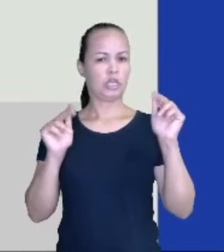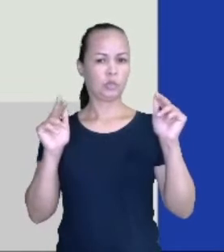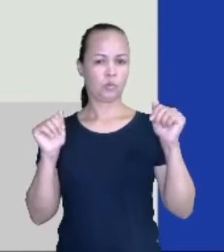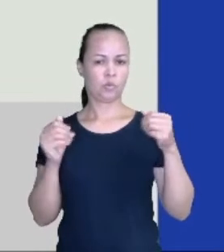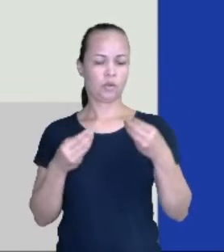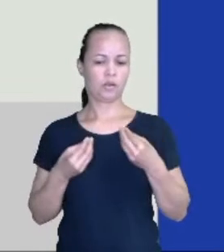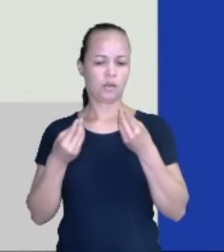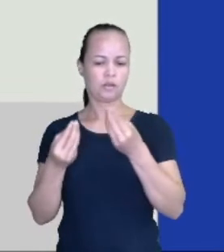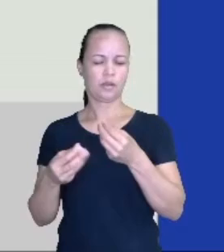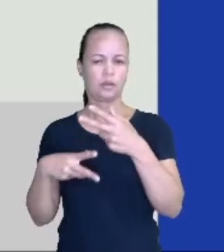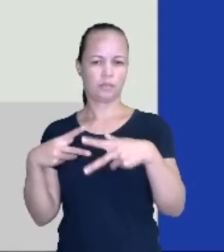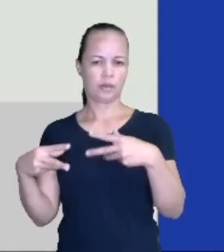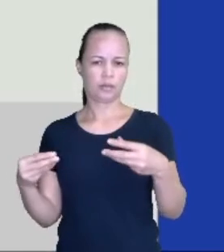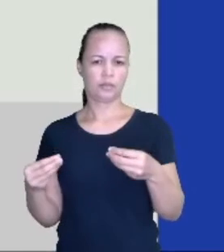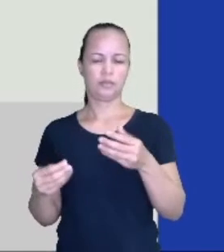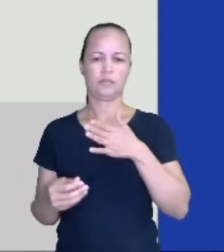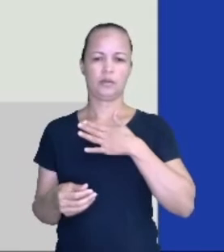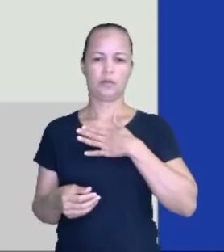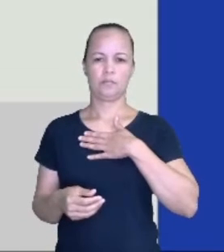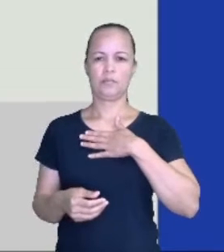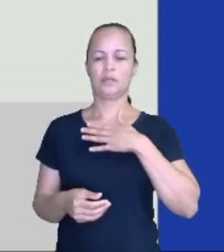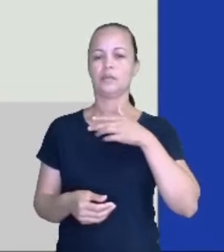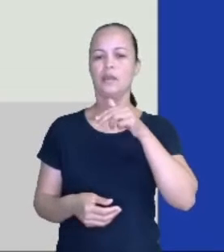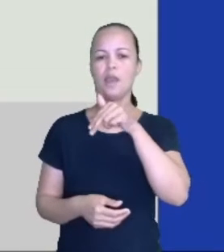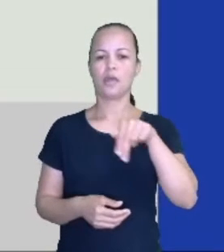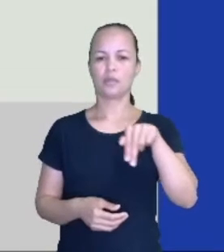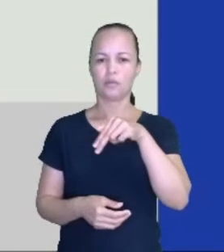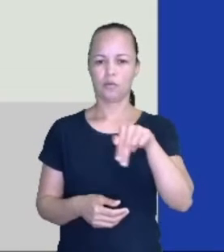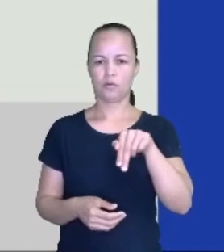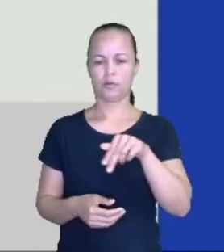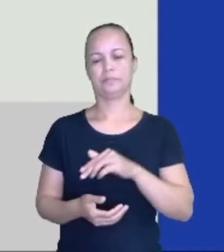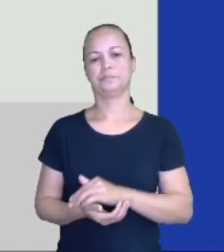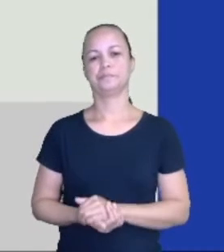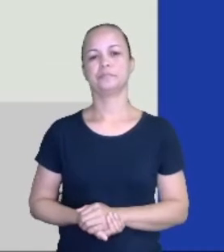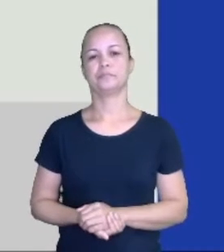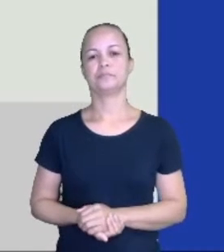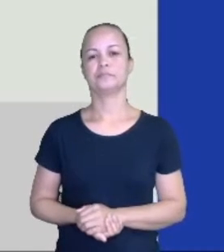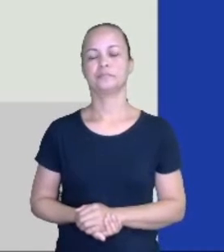Jamais será dado para minha nora Elisa. Exatamente.